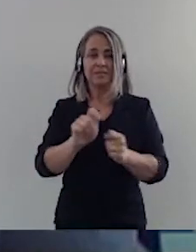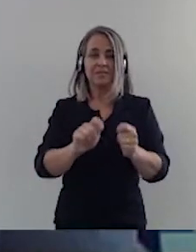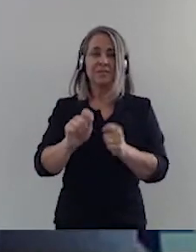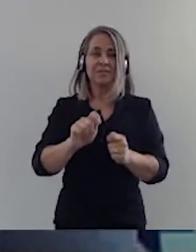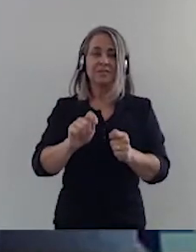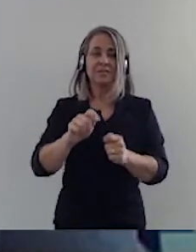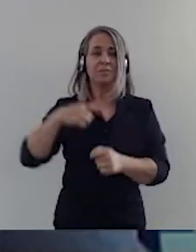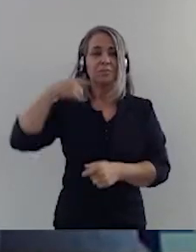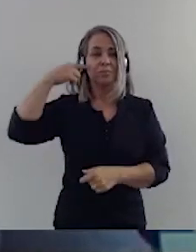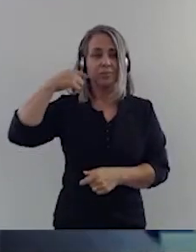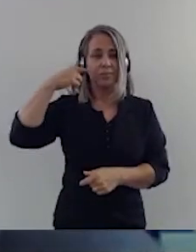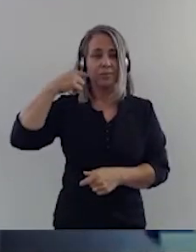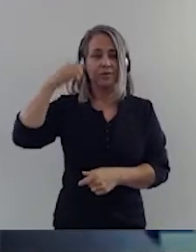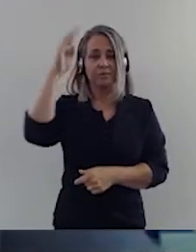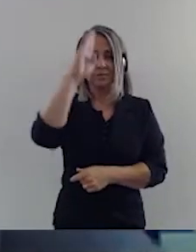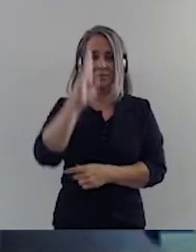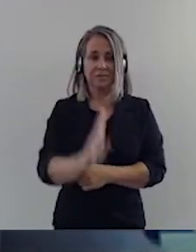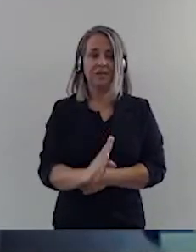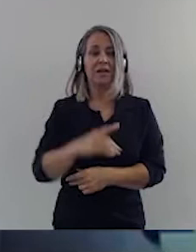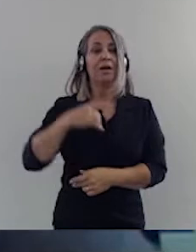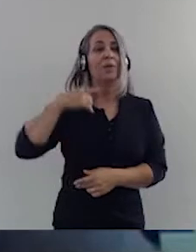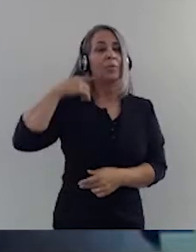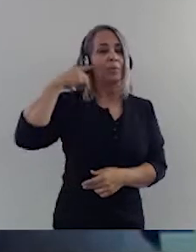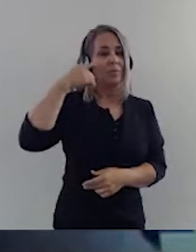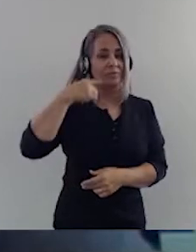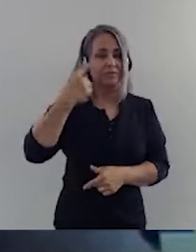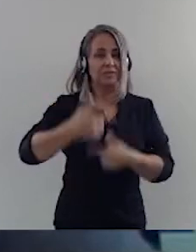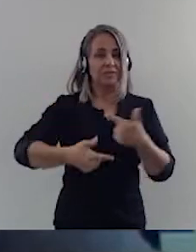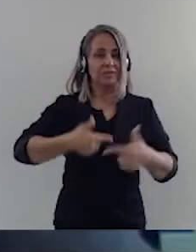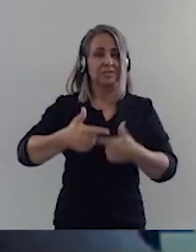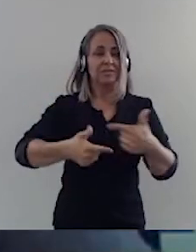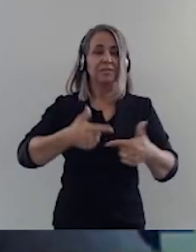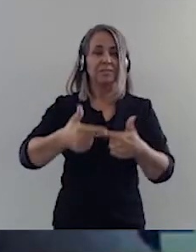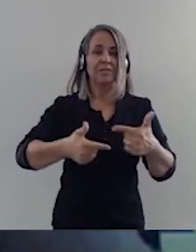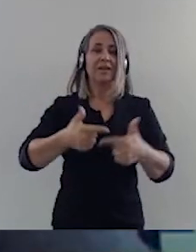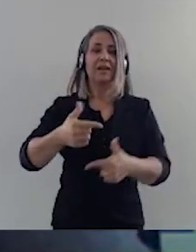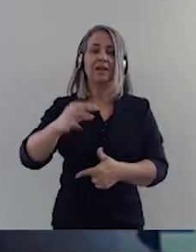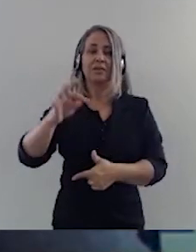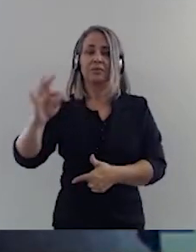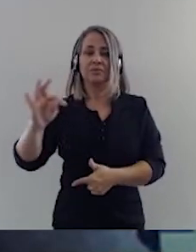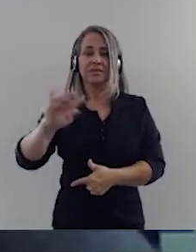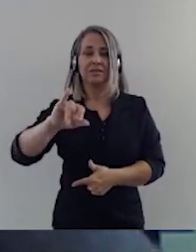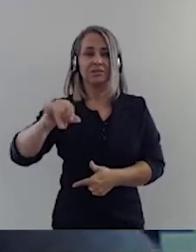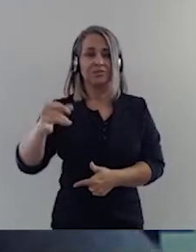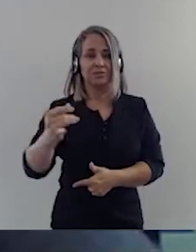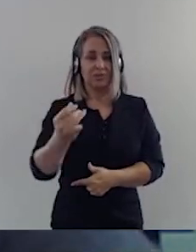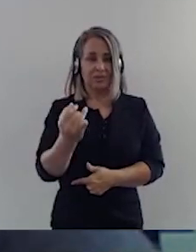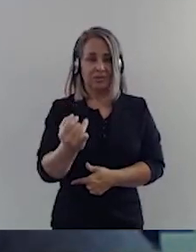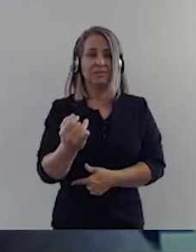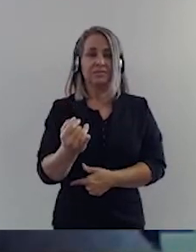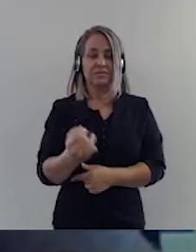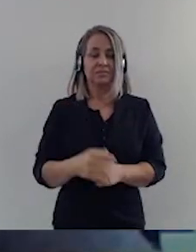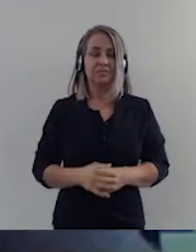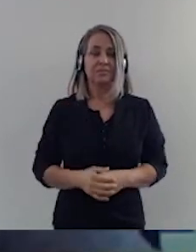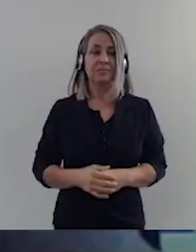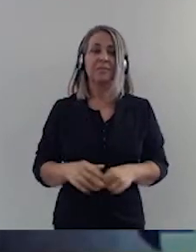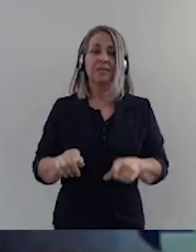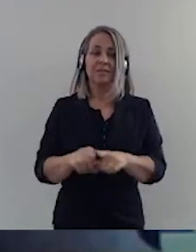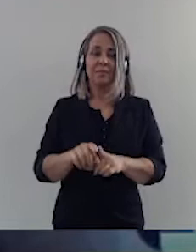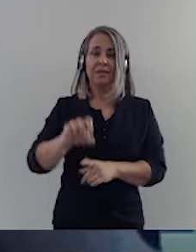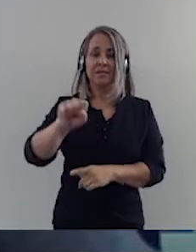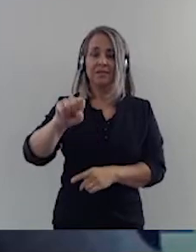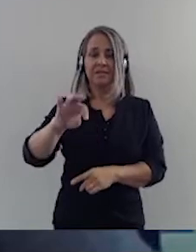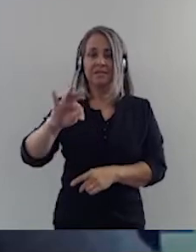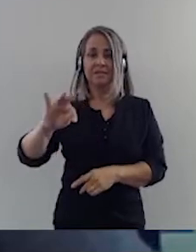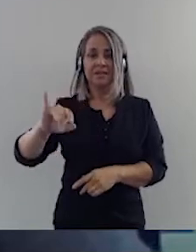Magistrados Brasileiros. Advogado com atuação nos tribunais regionais federais, Superior Tribunal de